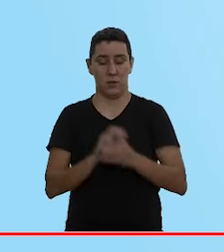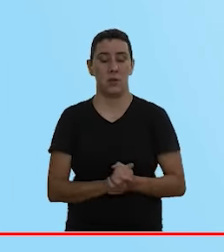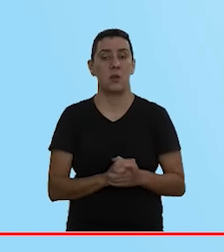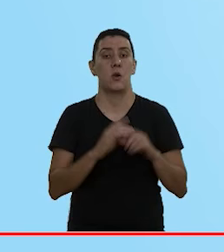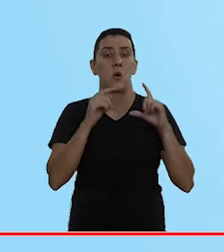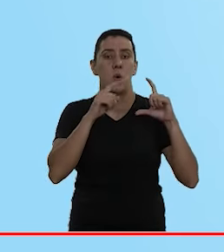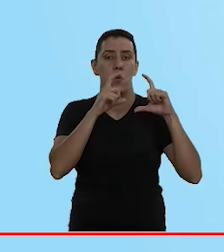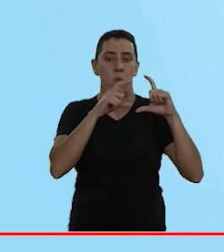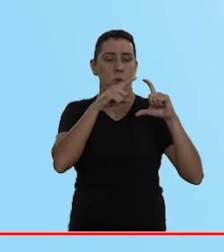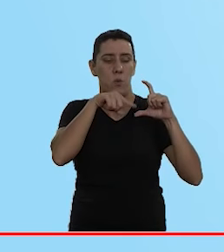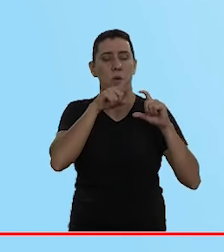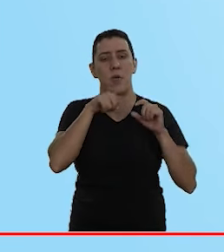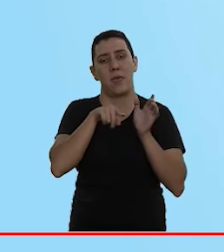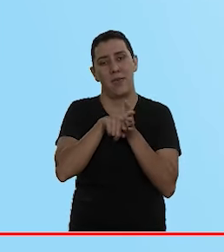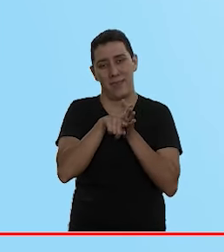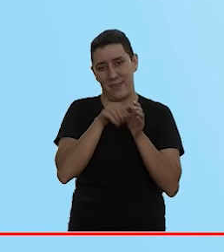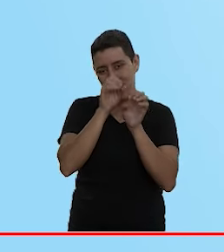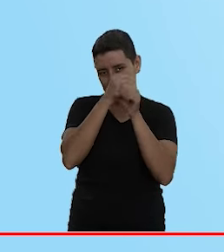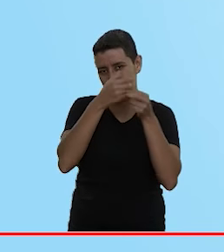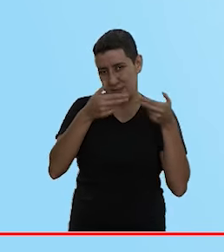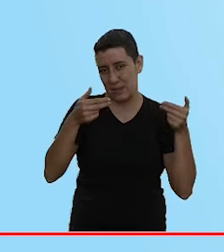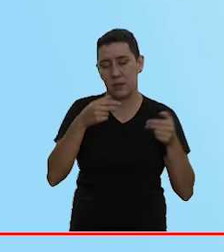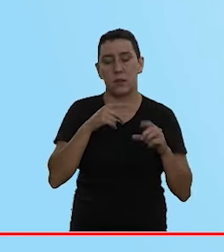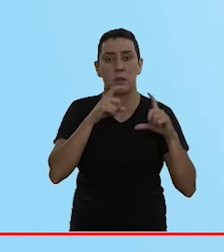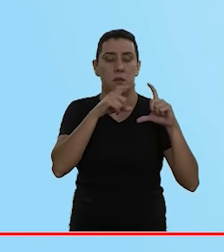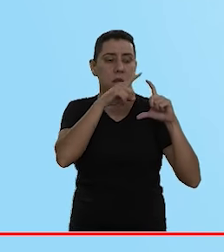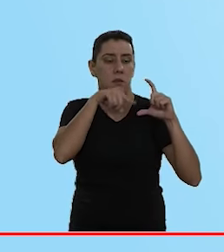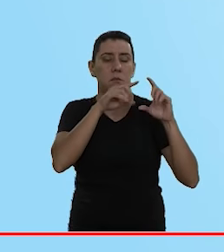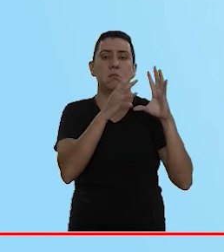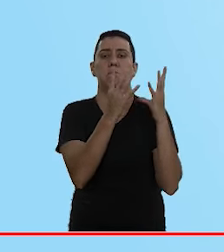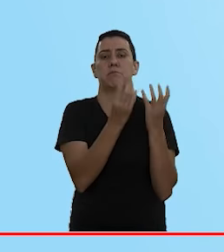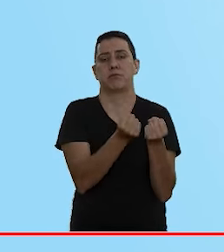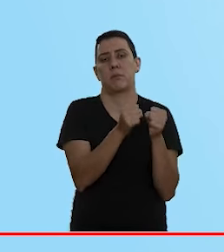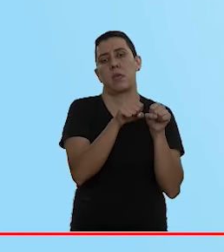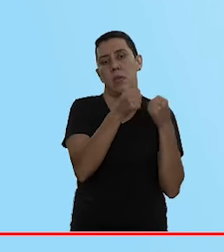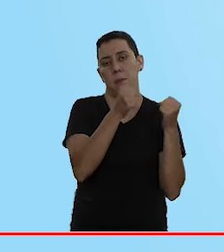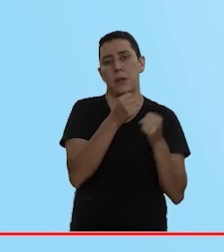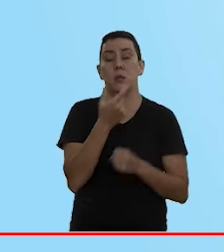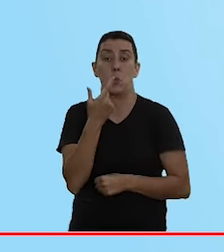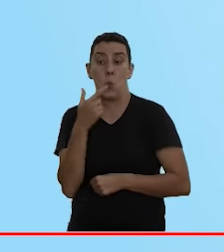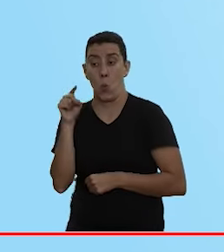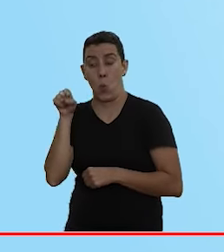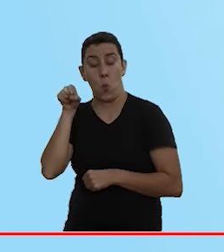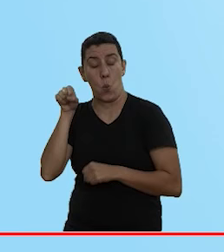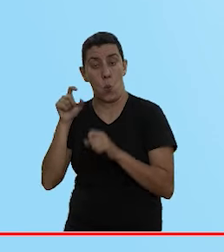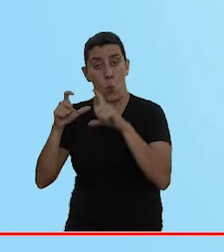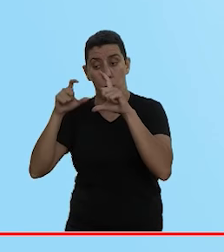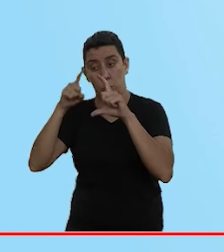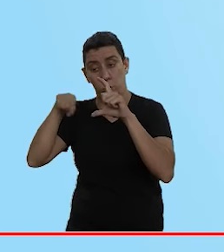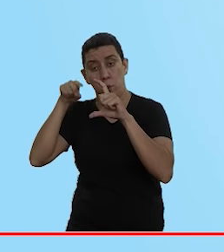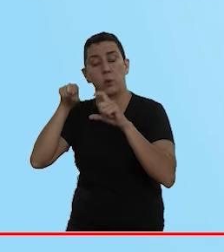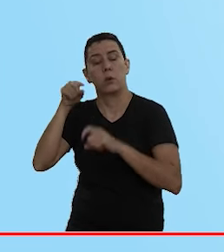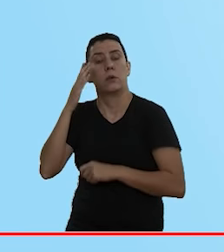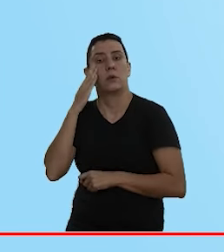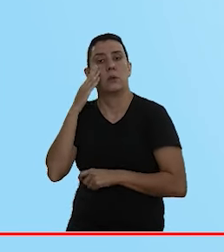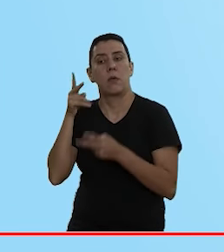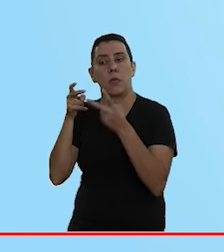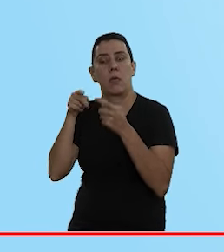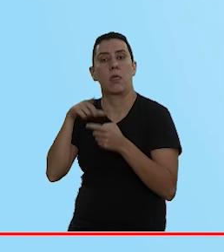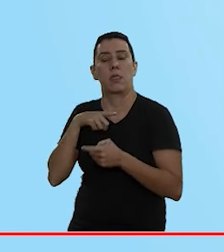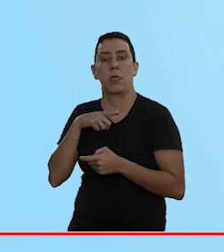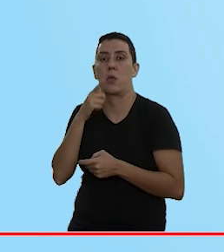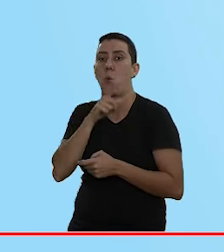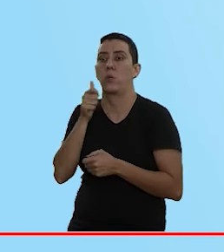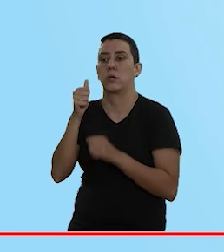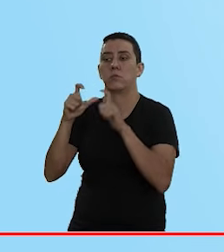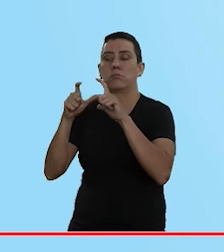isso em laboratório, né, um inversor sem a função EFCI ligada. Na figura da direita, no vídeo da direita, a gente observa a proteção